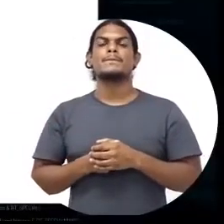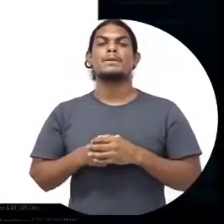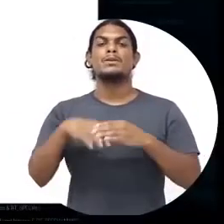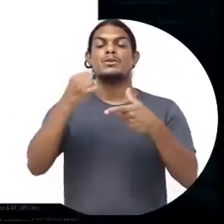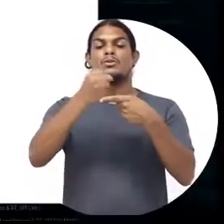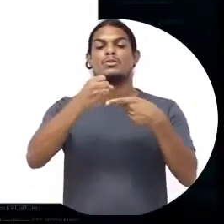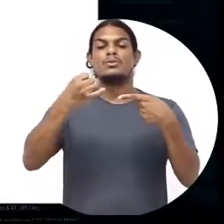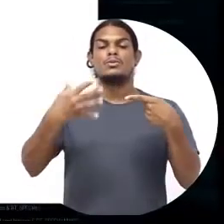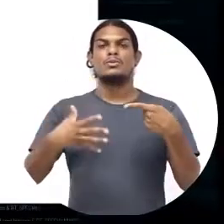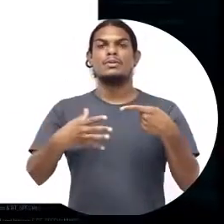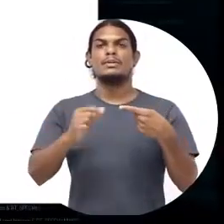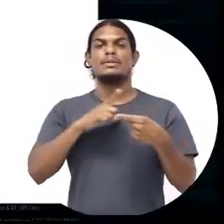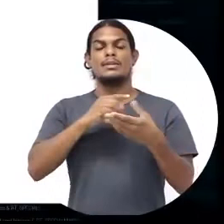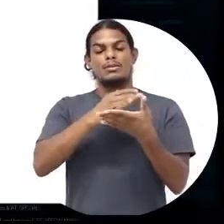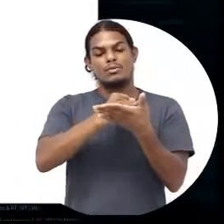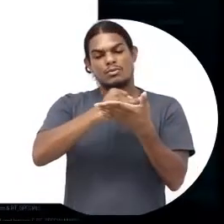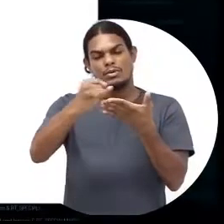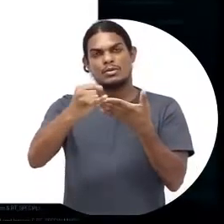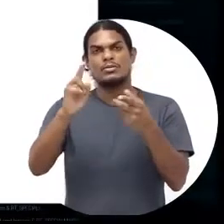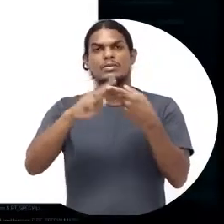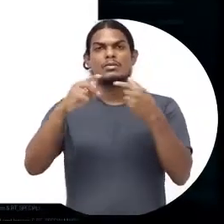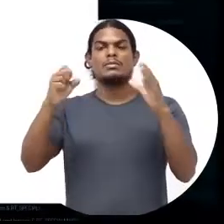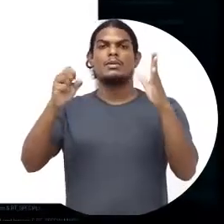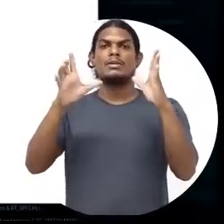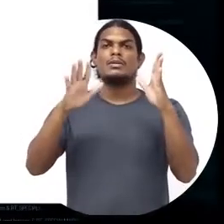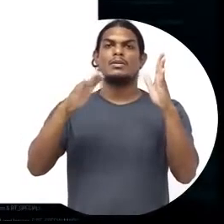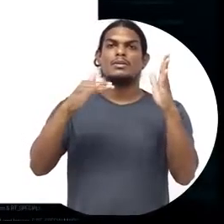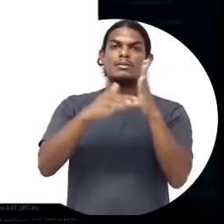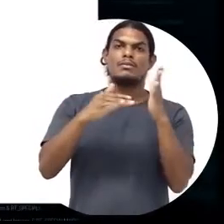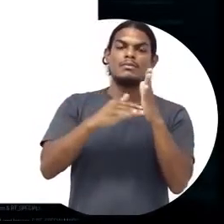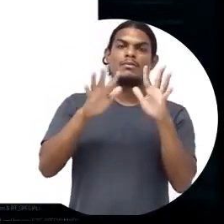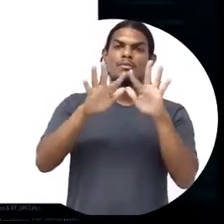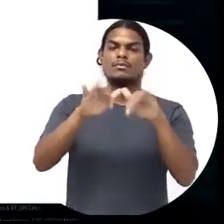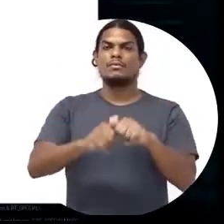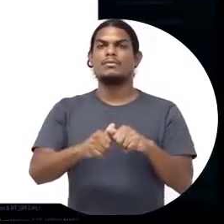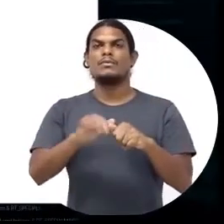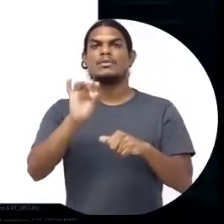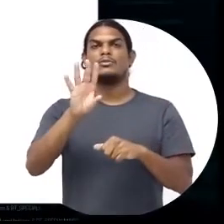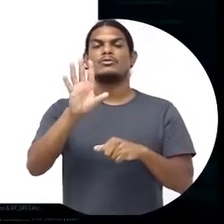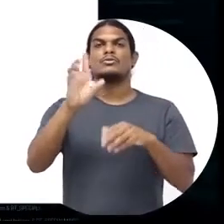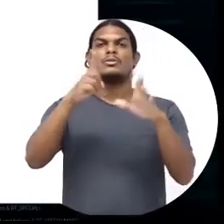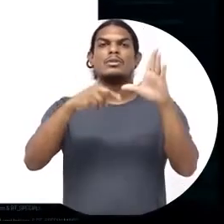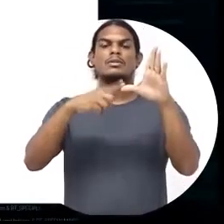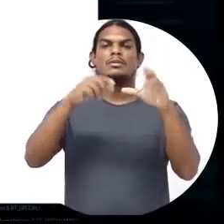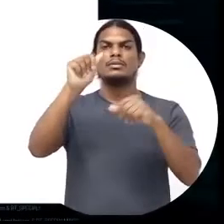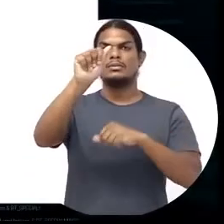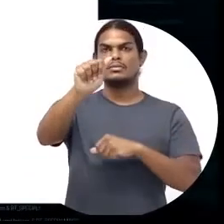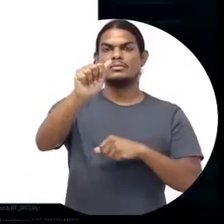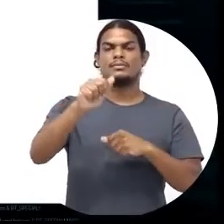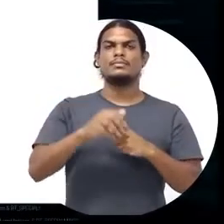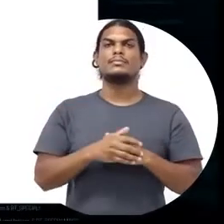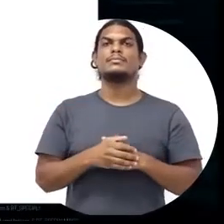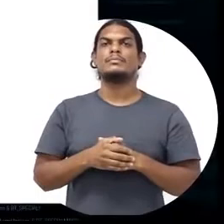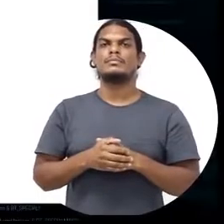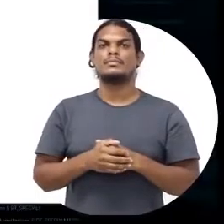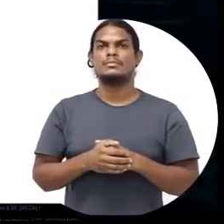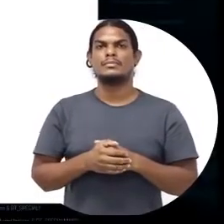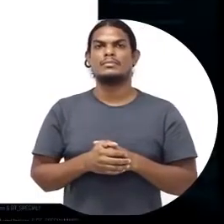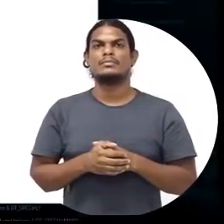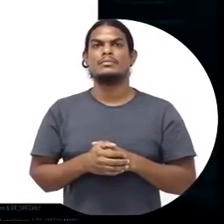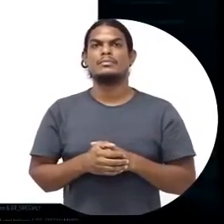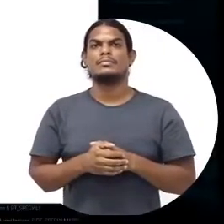link, ela tem um começo e um fim, e ela é apenas a letra A, certo? Ela vem de âncora,